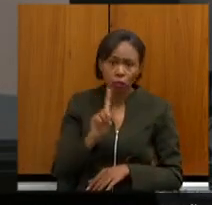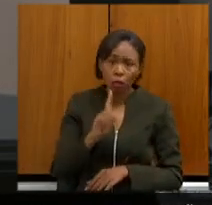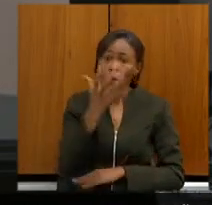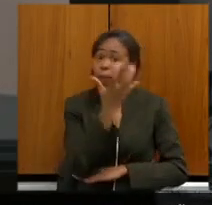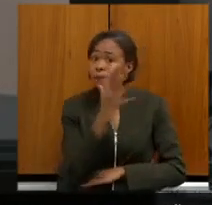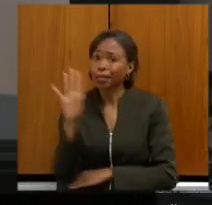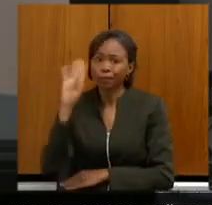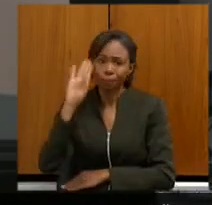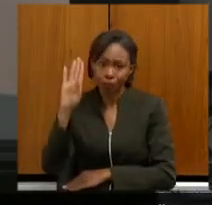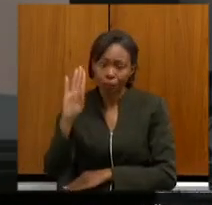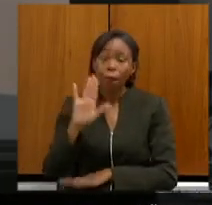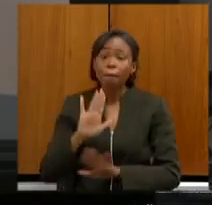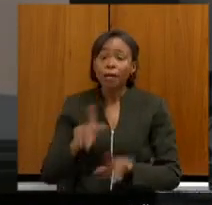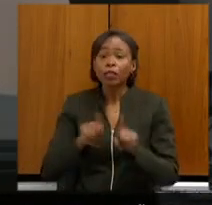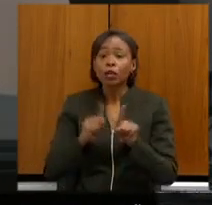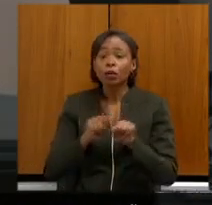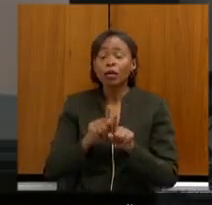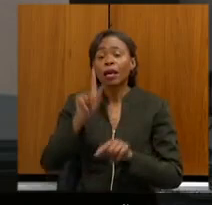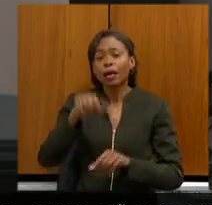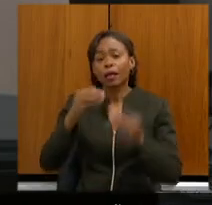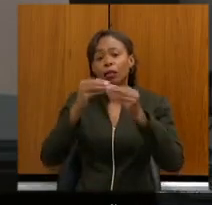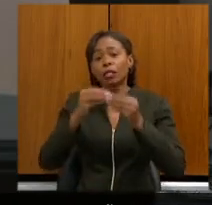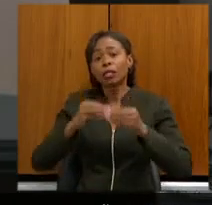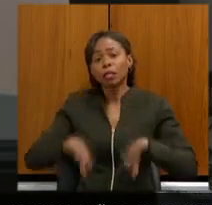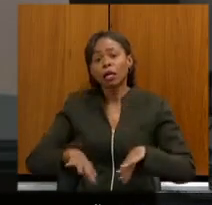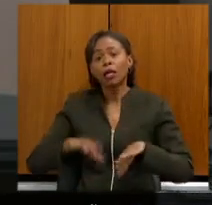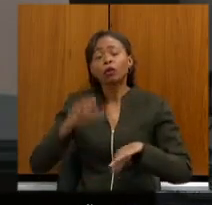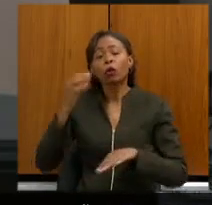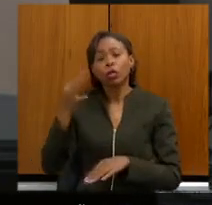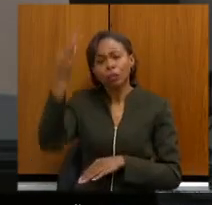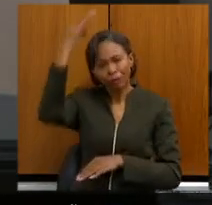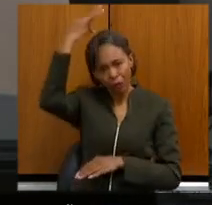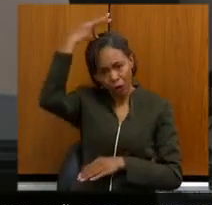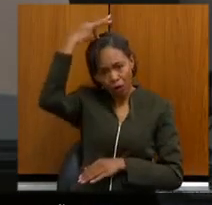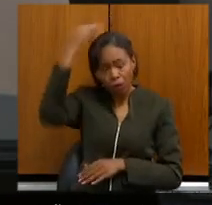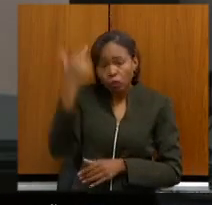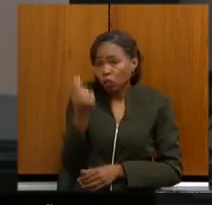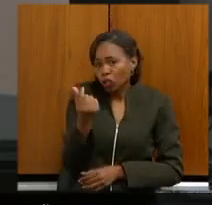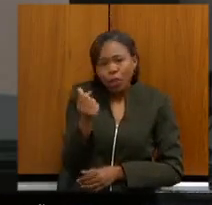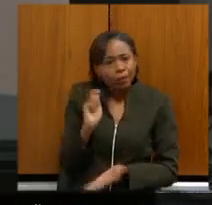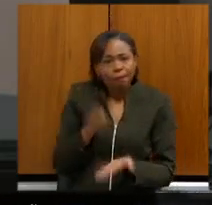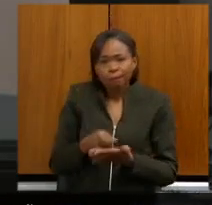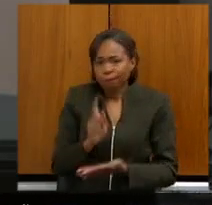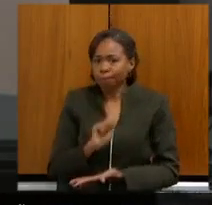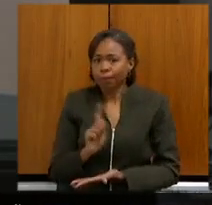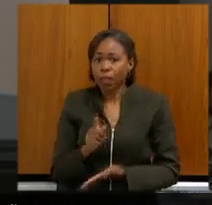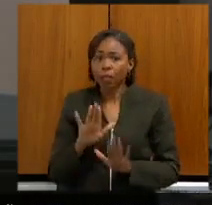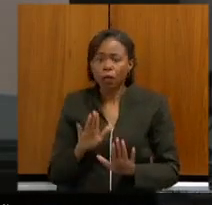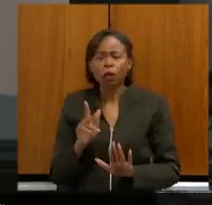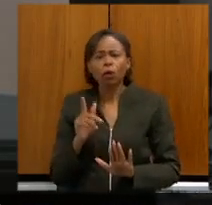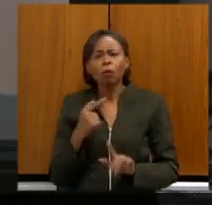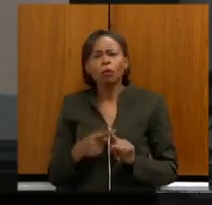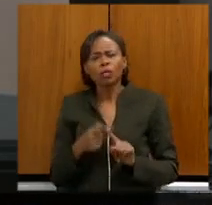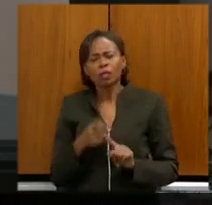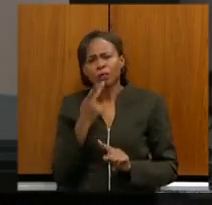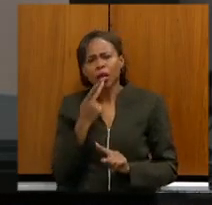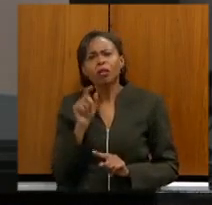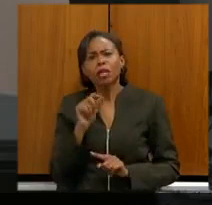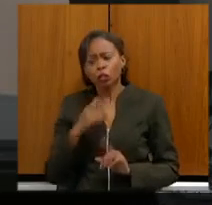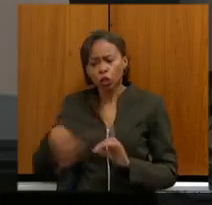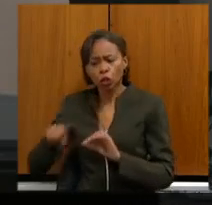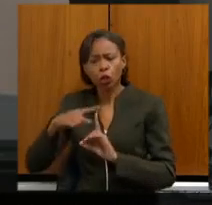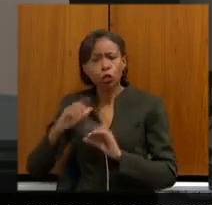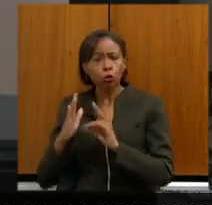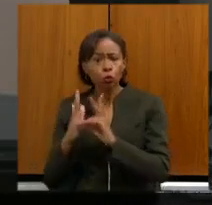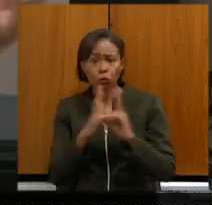ambientais é sobre danos espirituais e esse nenhum recurso paga e quando fala porque somos nós povos indígenas povos